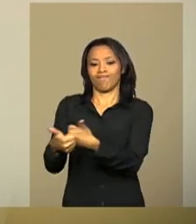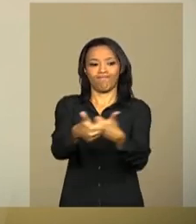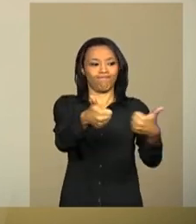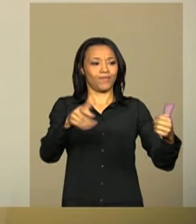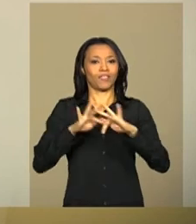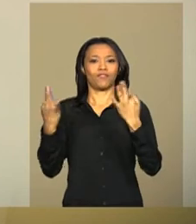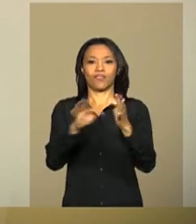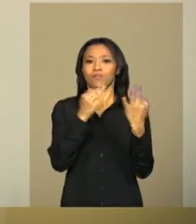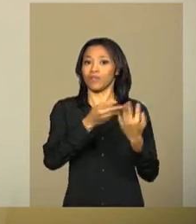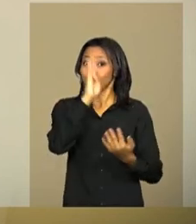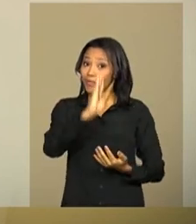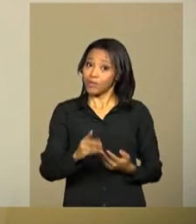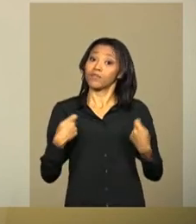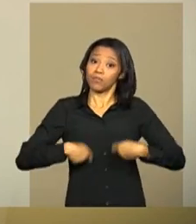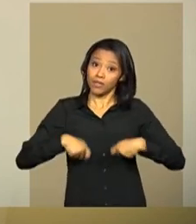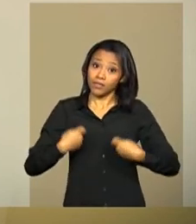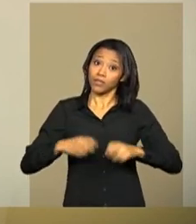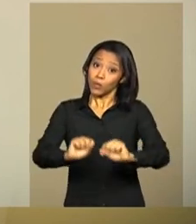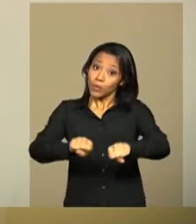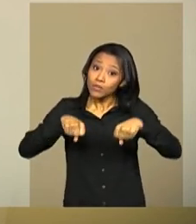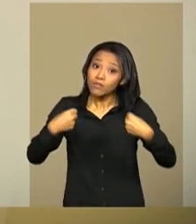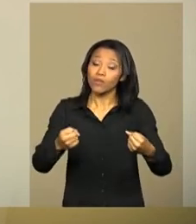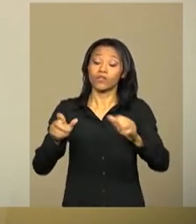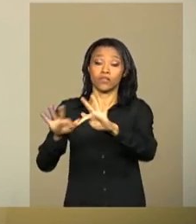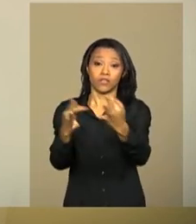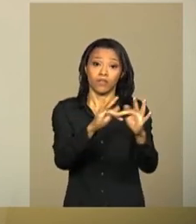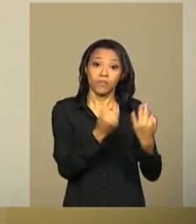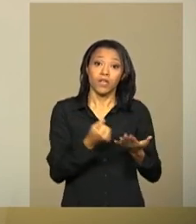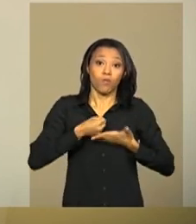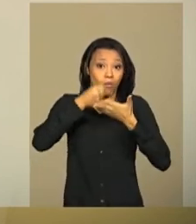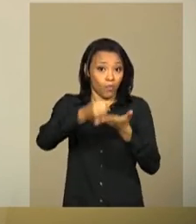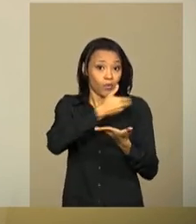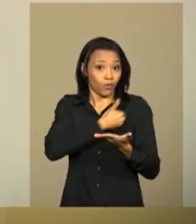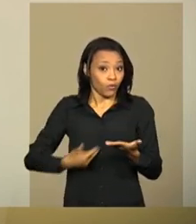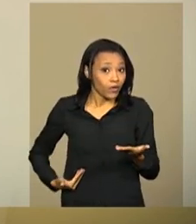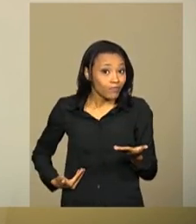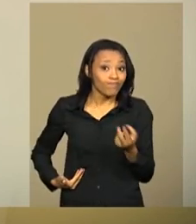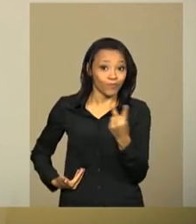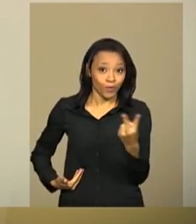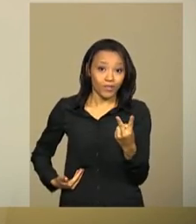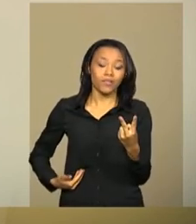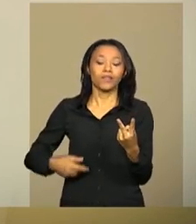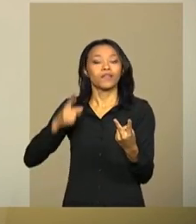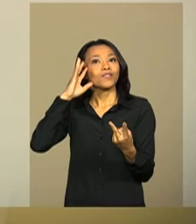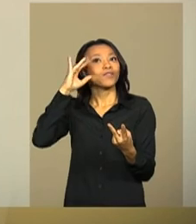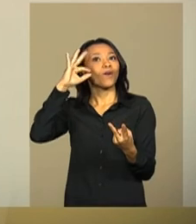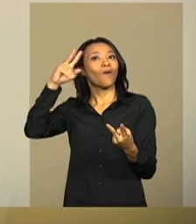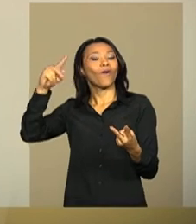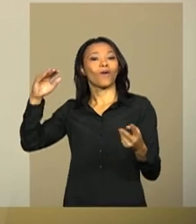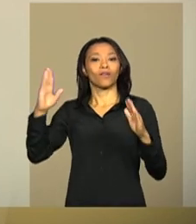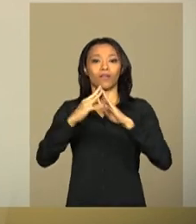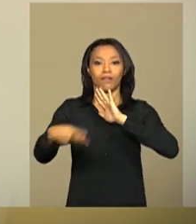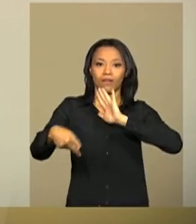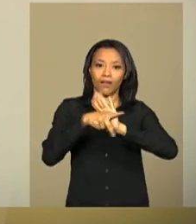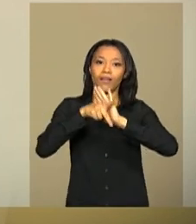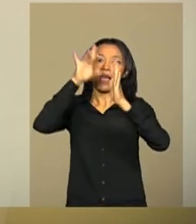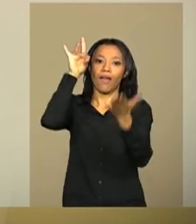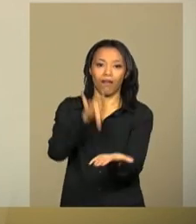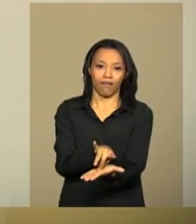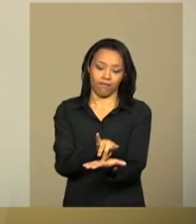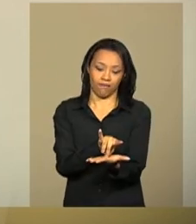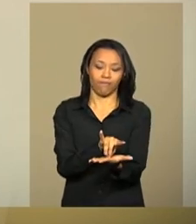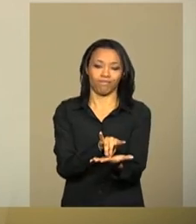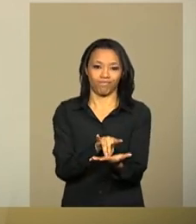as famílias do Brasil que precisa o esforço das famílias o apoio do governo fazem do sonho da casa própria uma